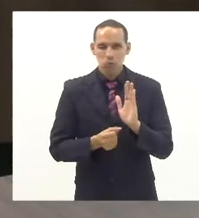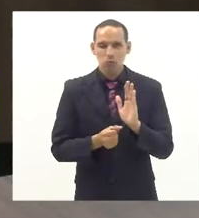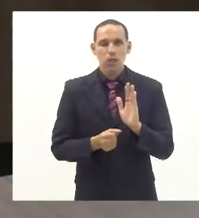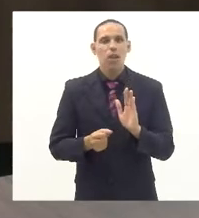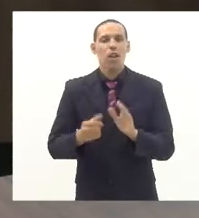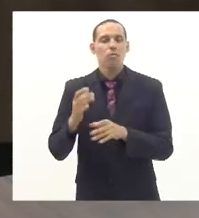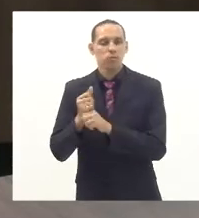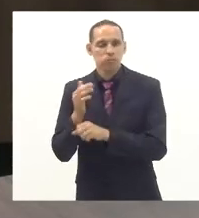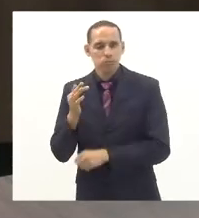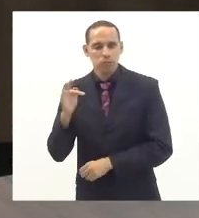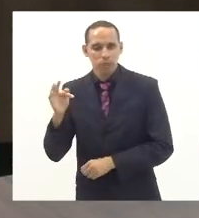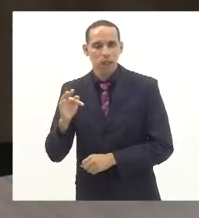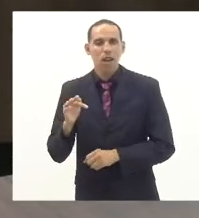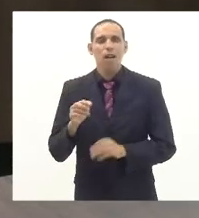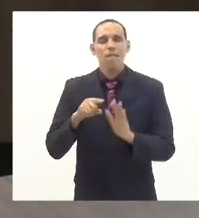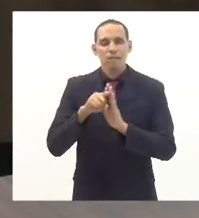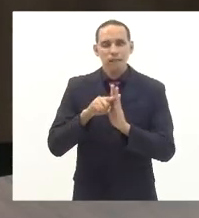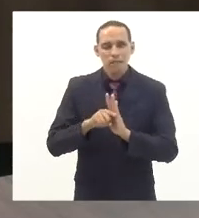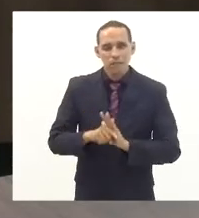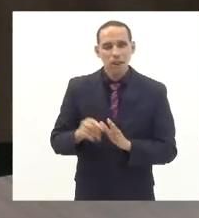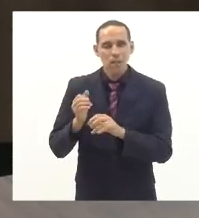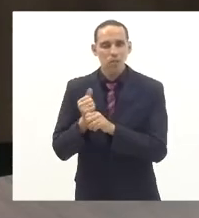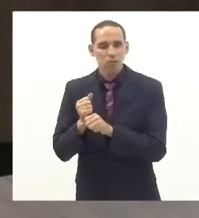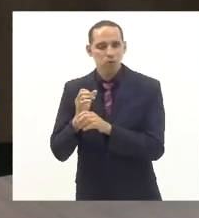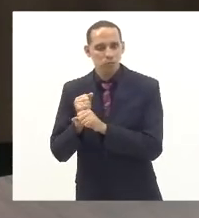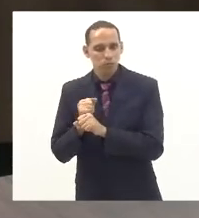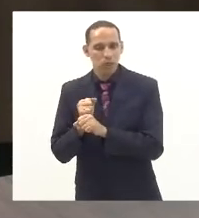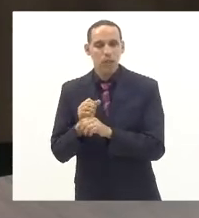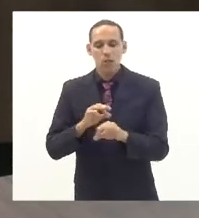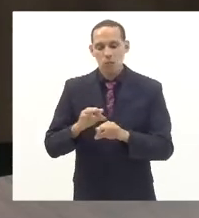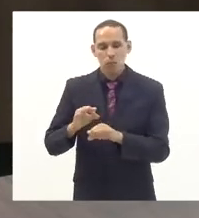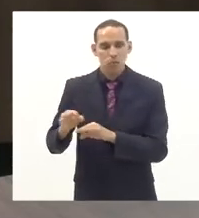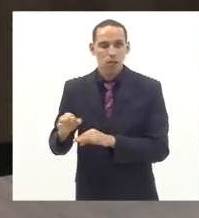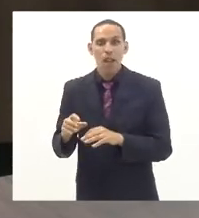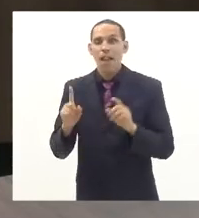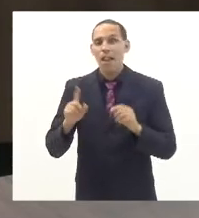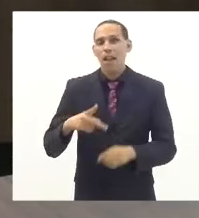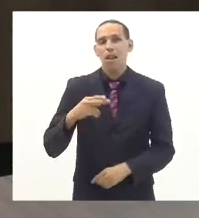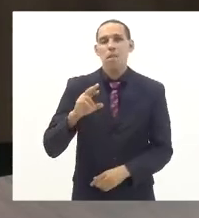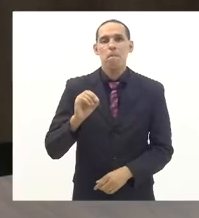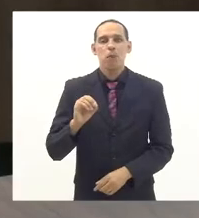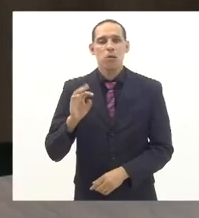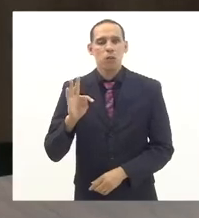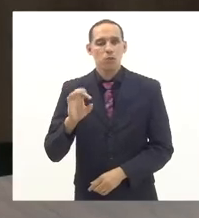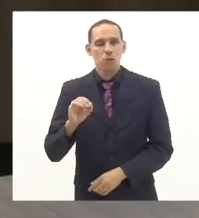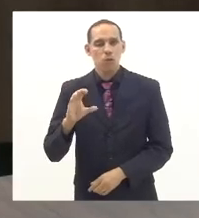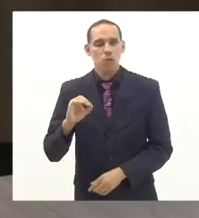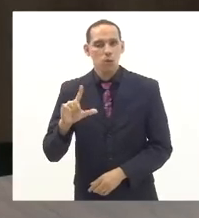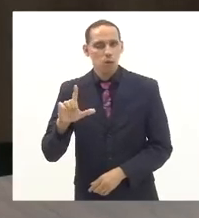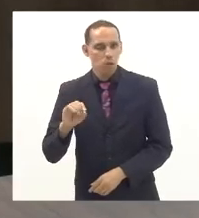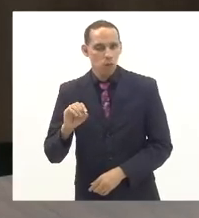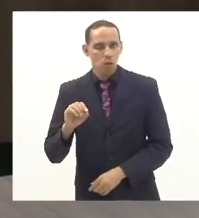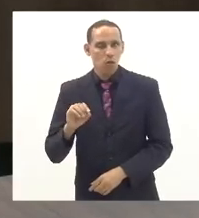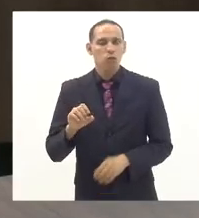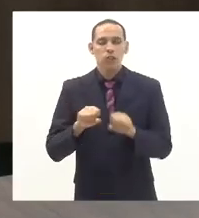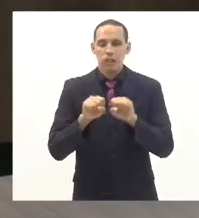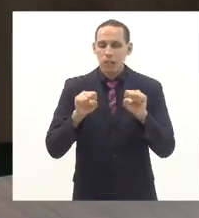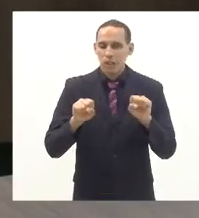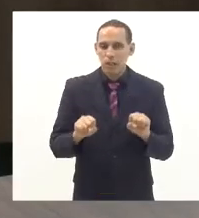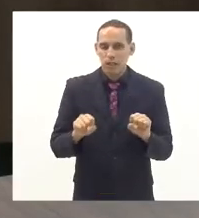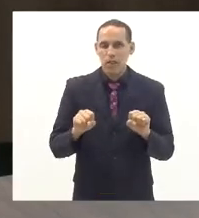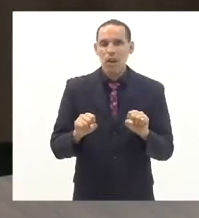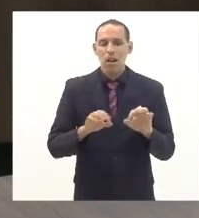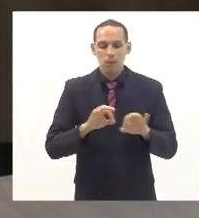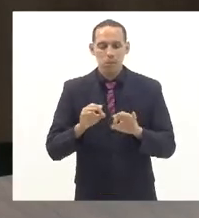fiscalização financeira e controle se dará pelo protocolo do sistema de elaboração de emendas